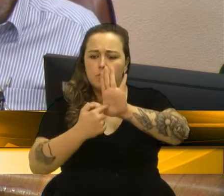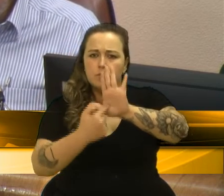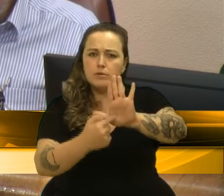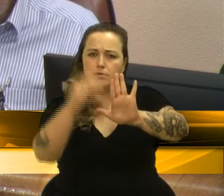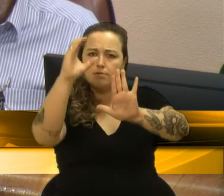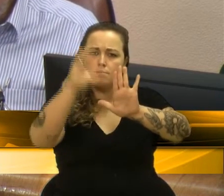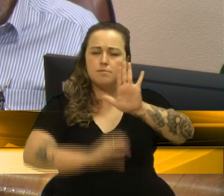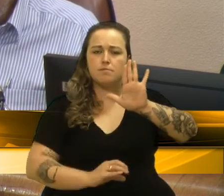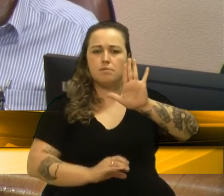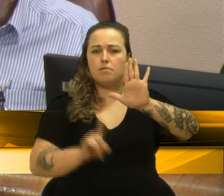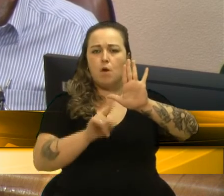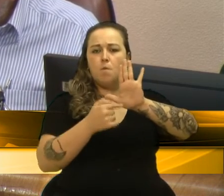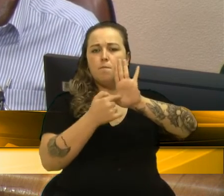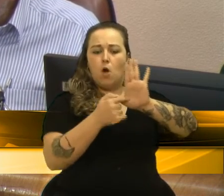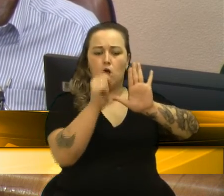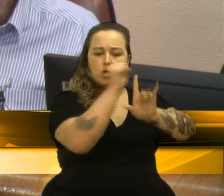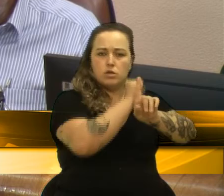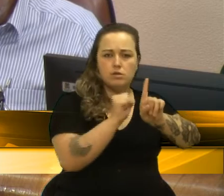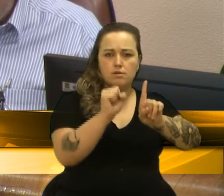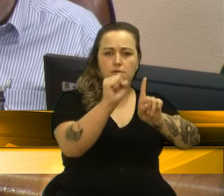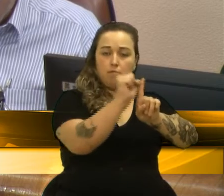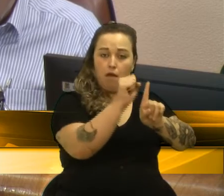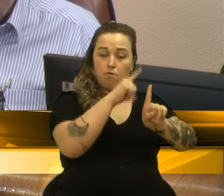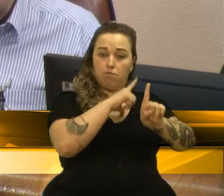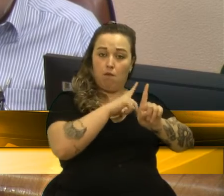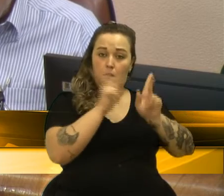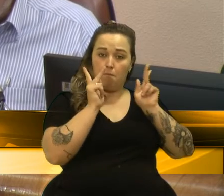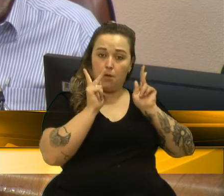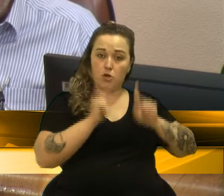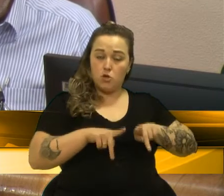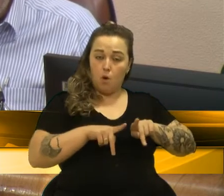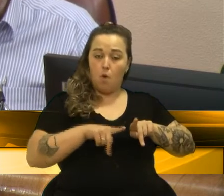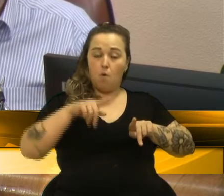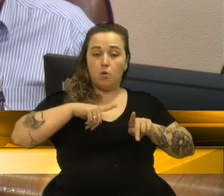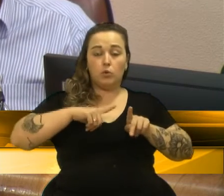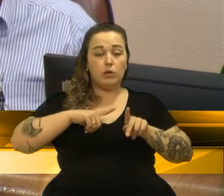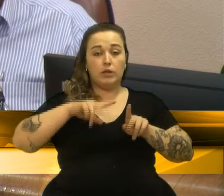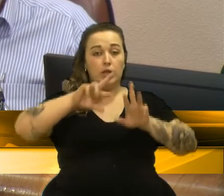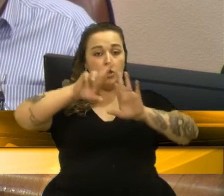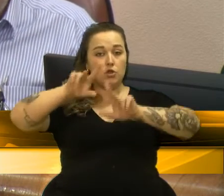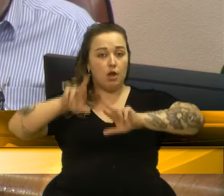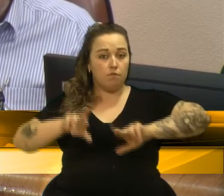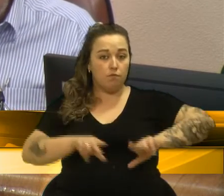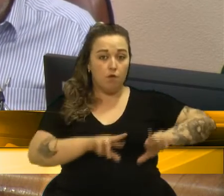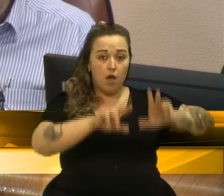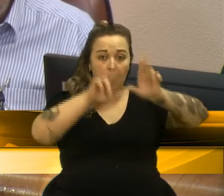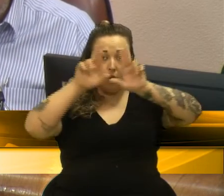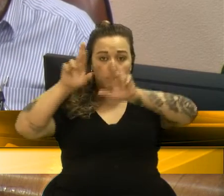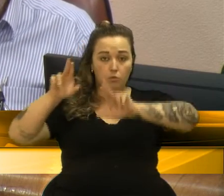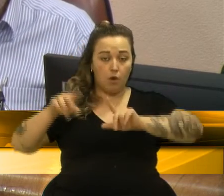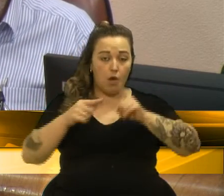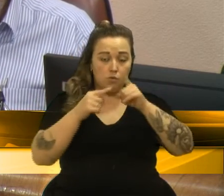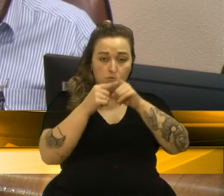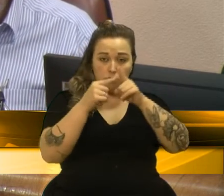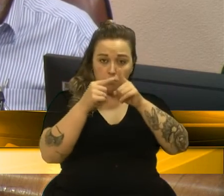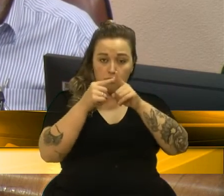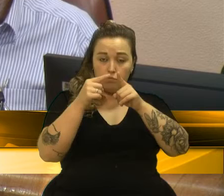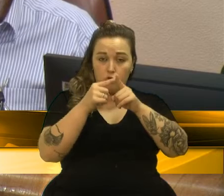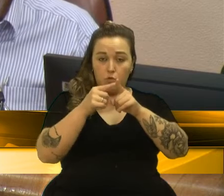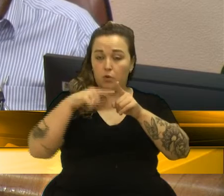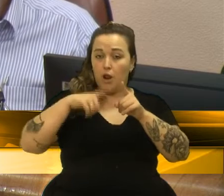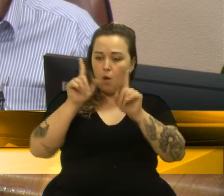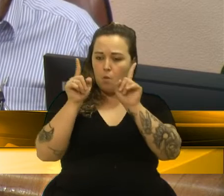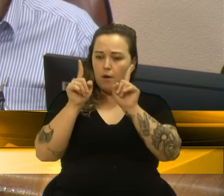só expressam à sociedade a existência de pessoas com identidades de gêneros e orientações sexuais fora do